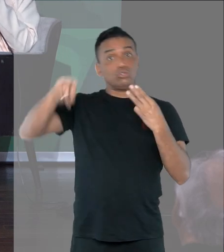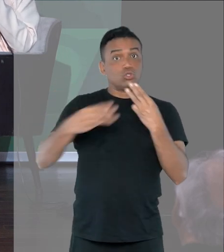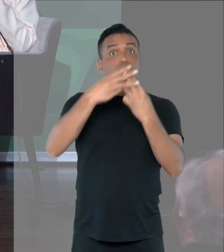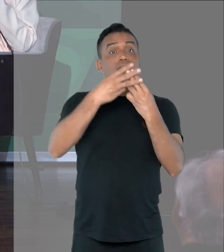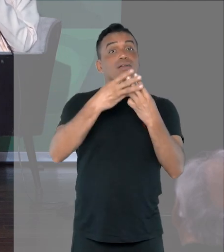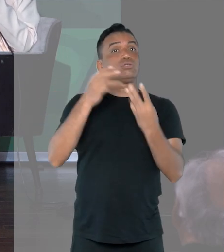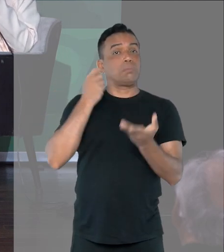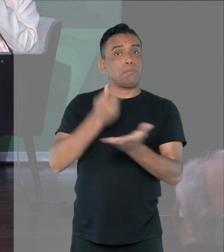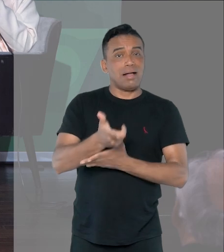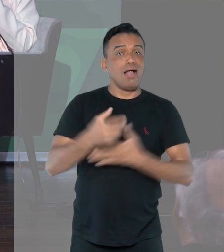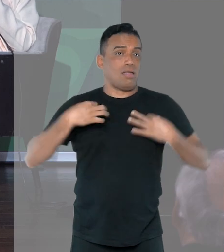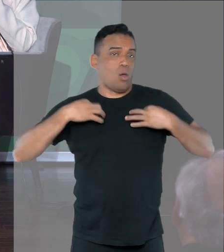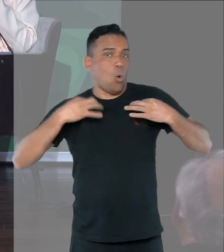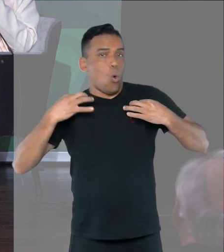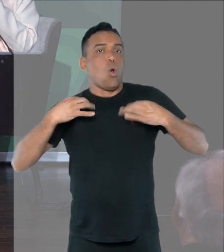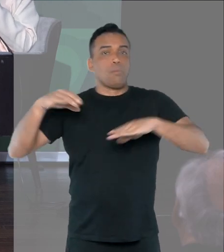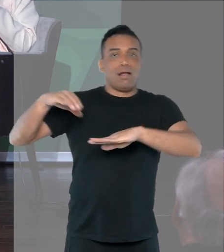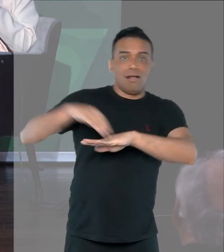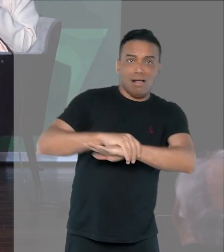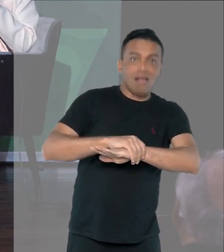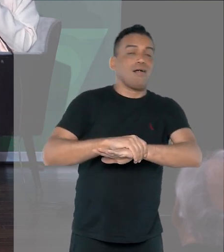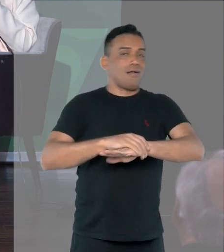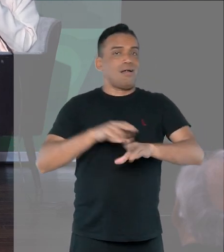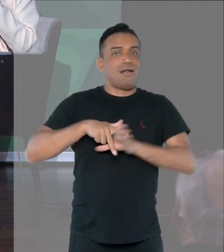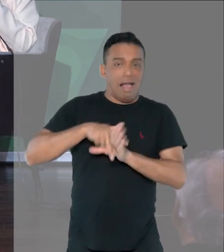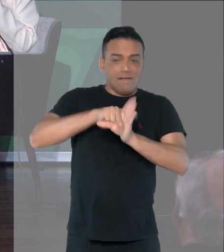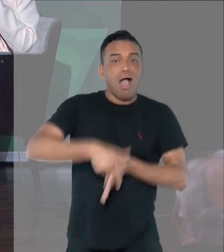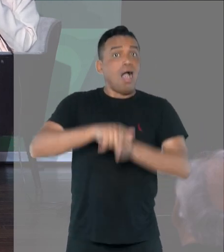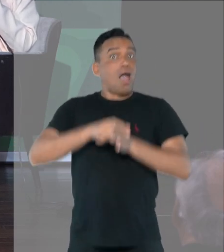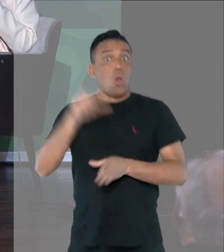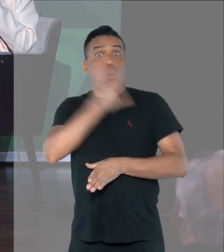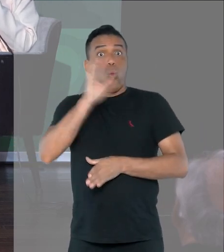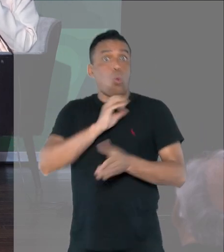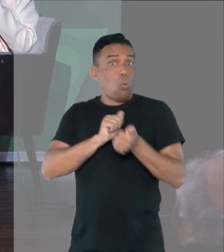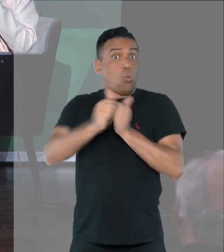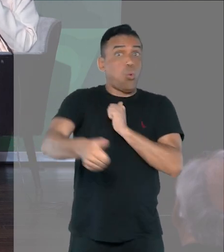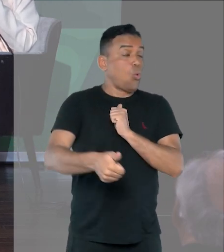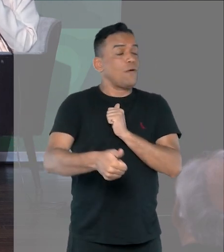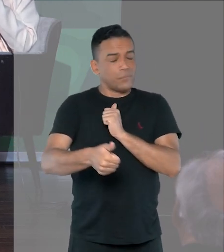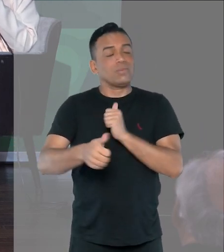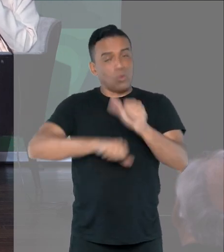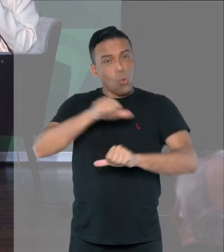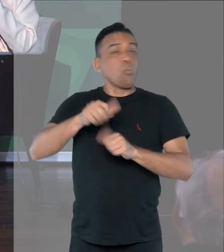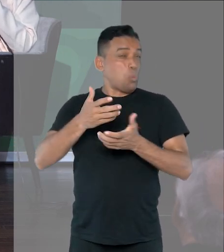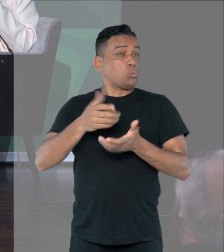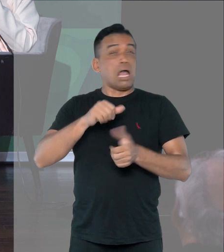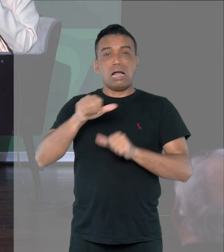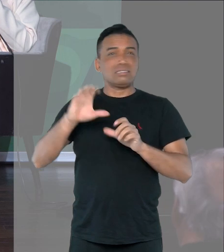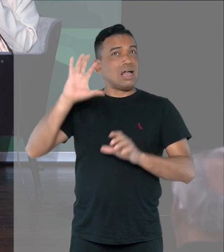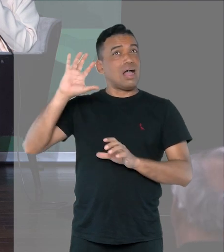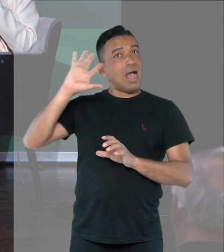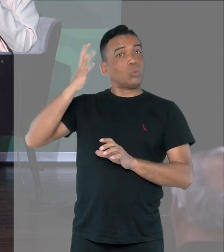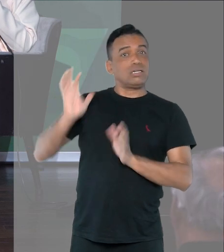seus alfaiates, os seus sapateiros, os seus cavalos de corrida. Quer dizer, há uma mudança também na aristocracia que vai, de alguma maneira,